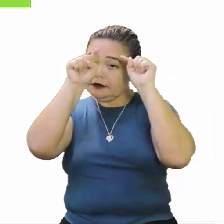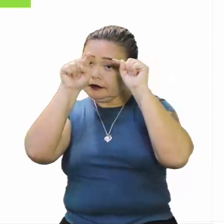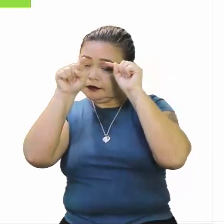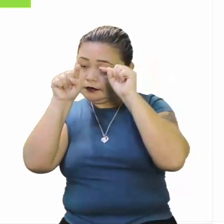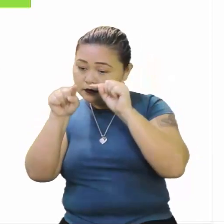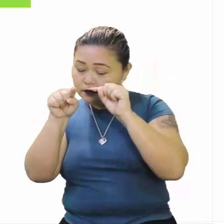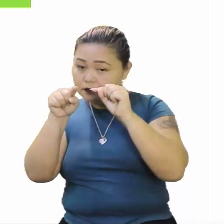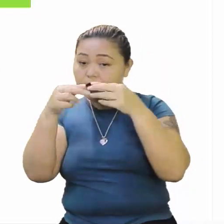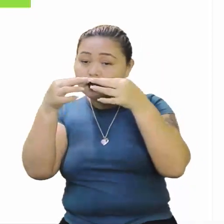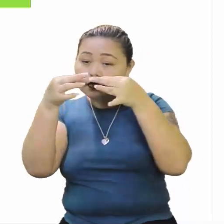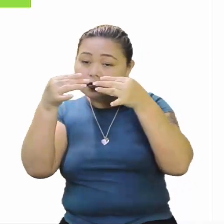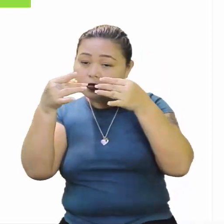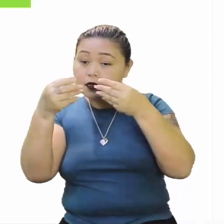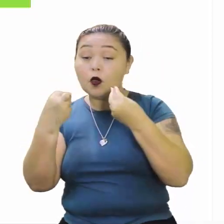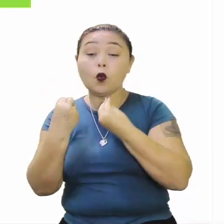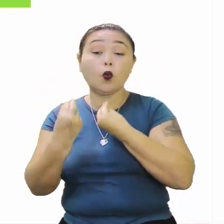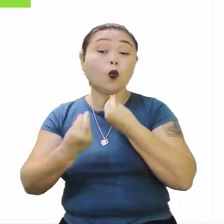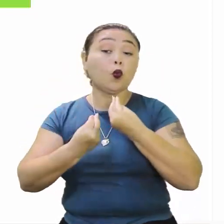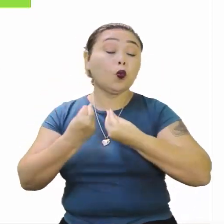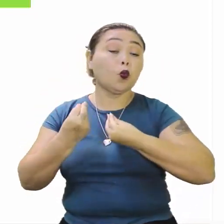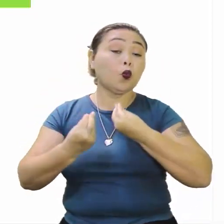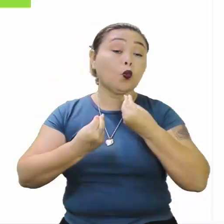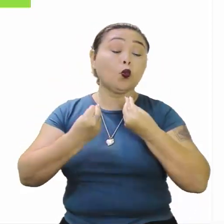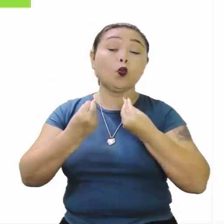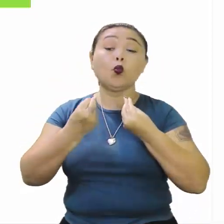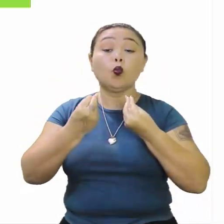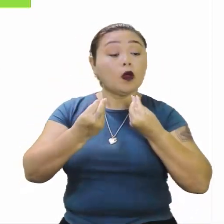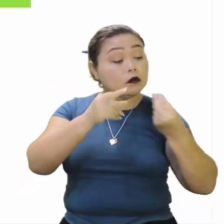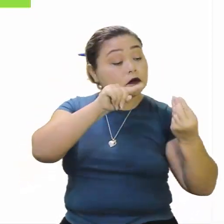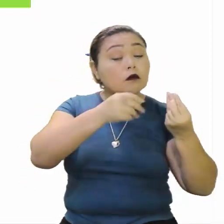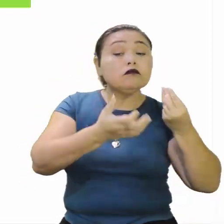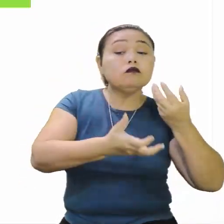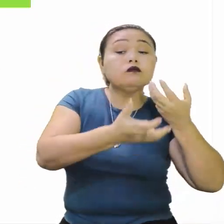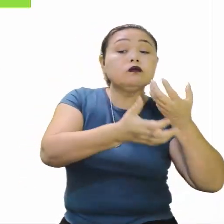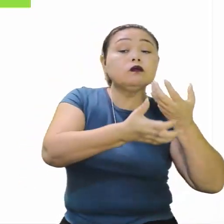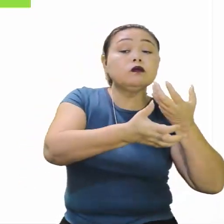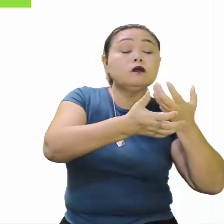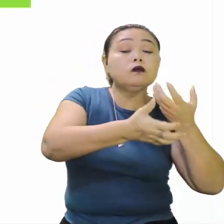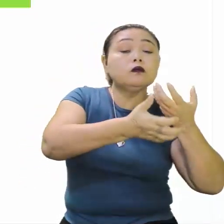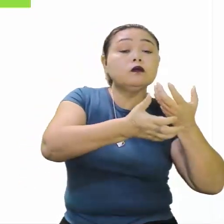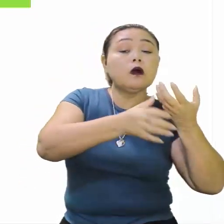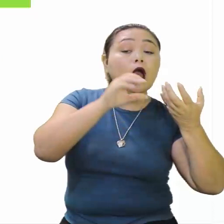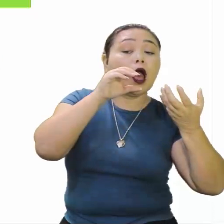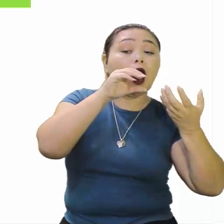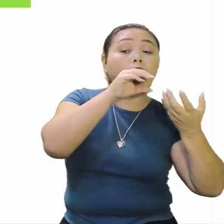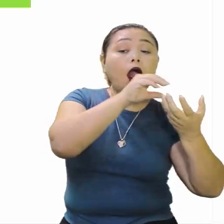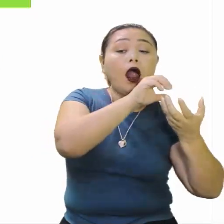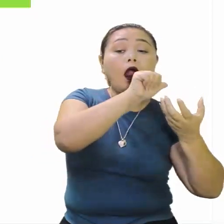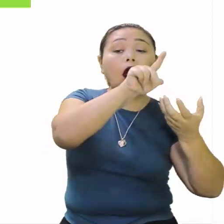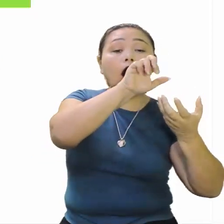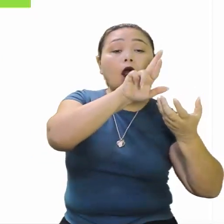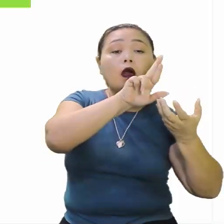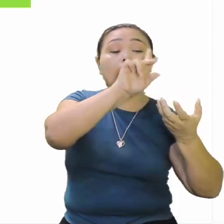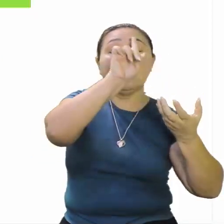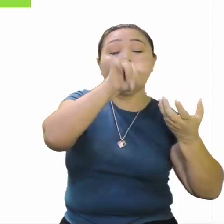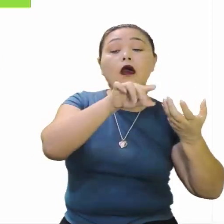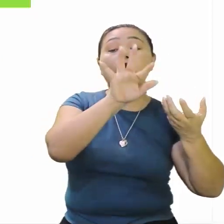passar para o estado líquido. De que forma? Ganhando calor. E essa mudança denominamos